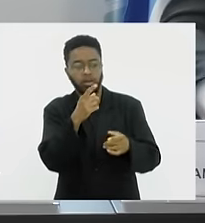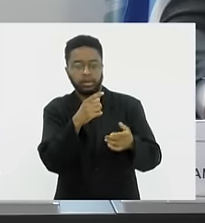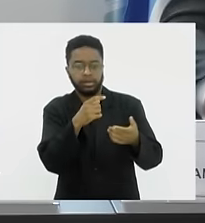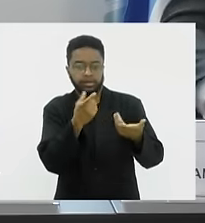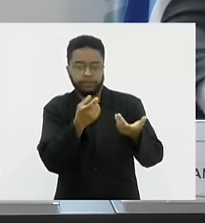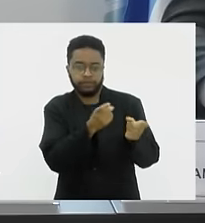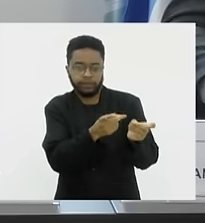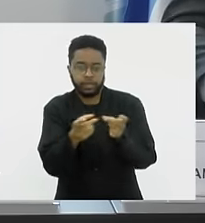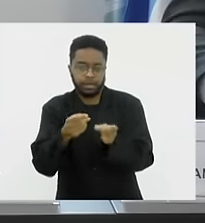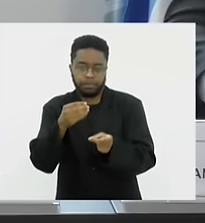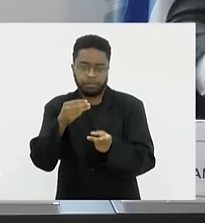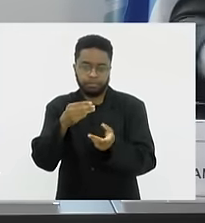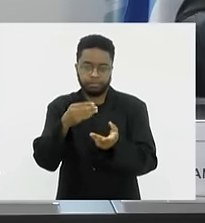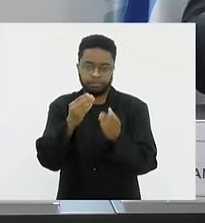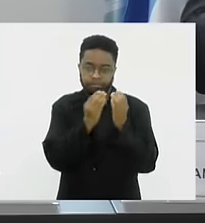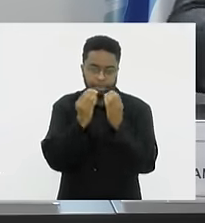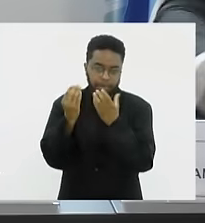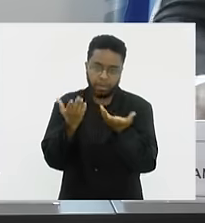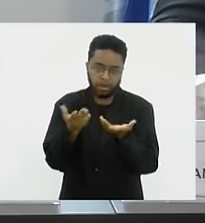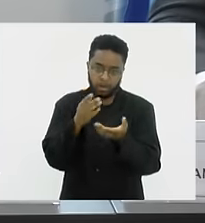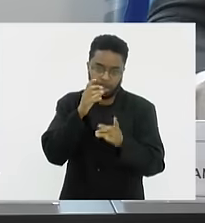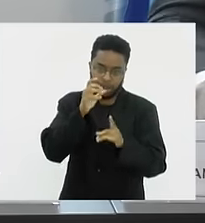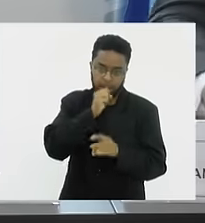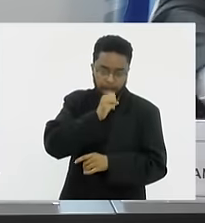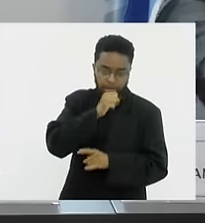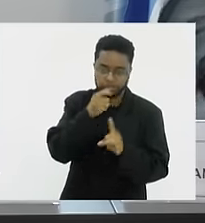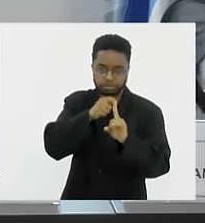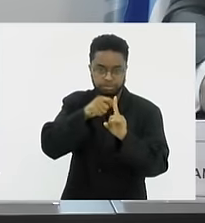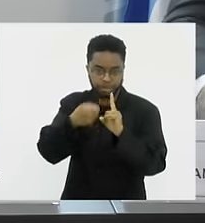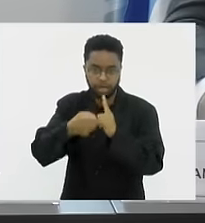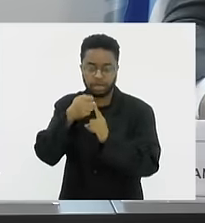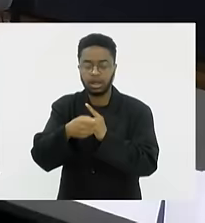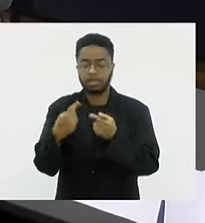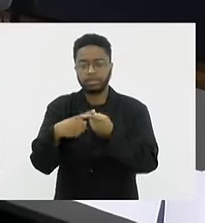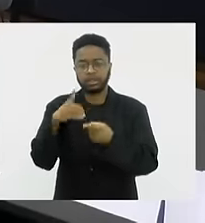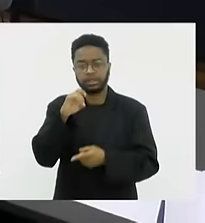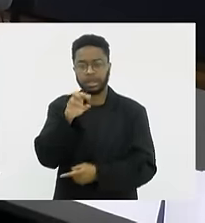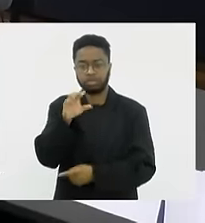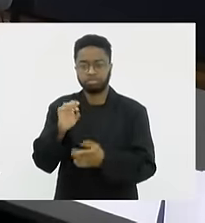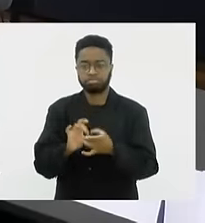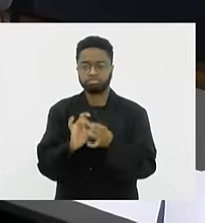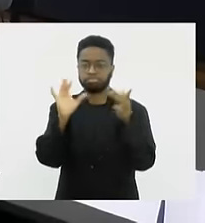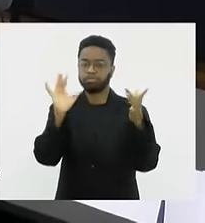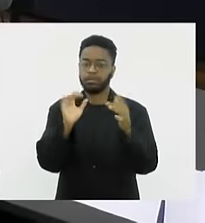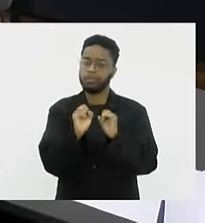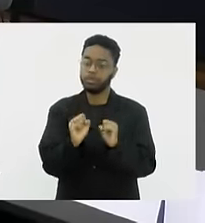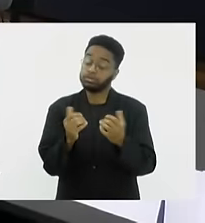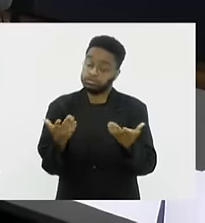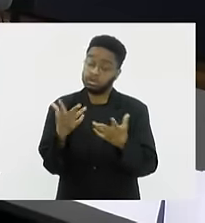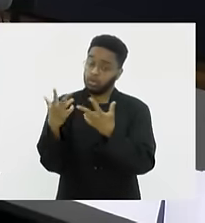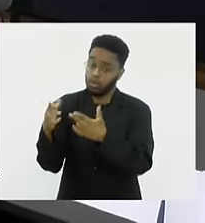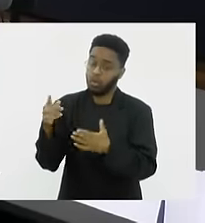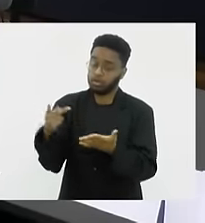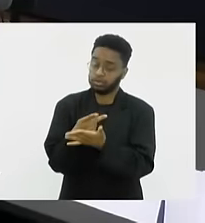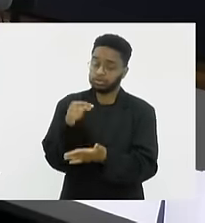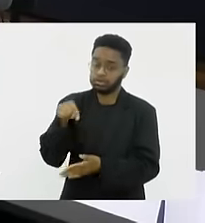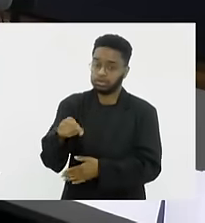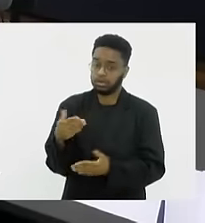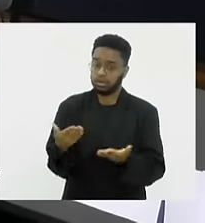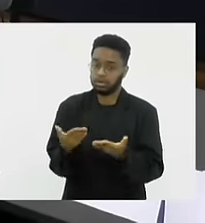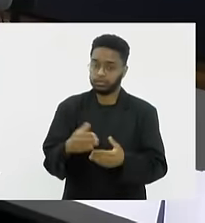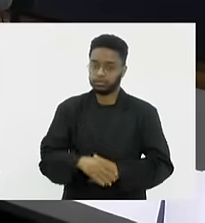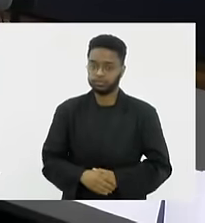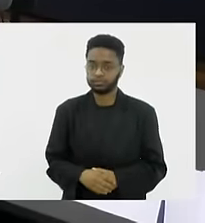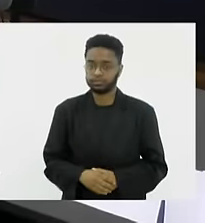mamão, laranja, banana, porque o Detro deixa. Presidente, porra. E aí, presidente? É isso que está acontecendo, secretário. Presidente,